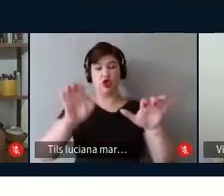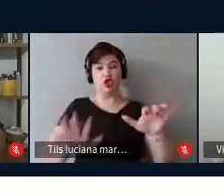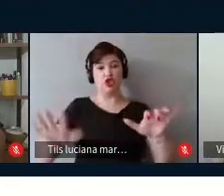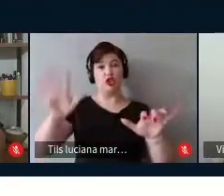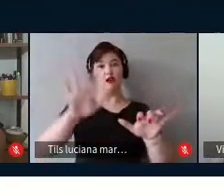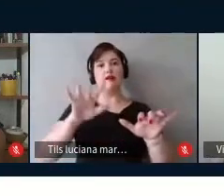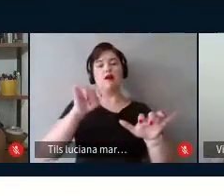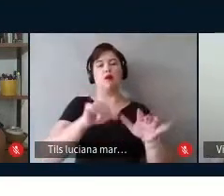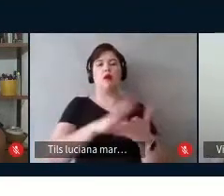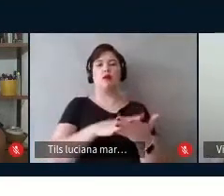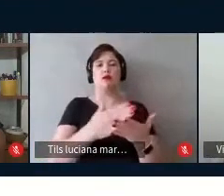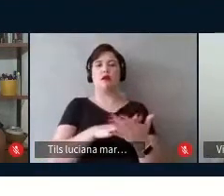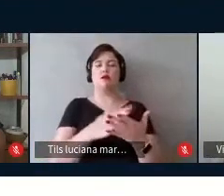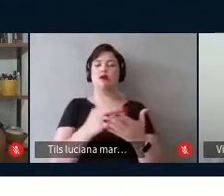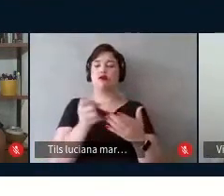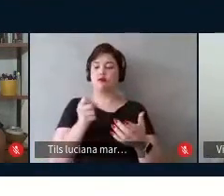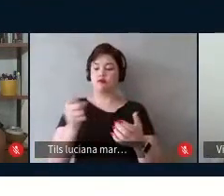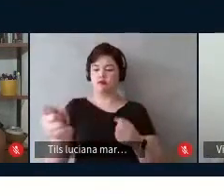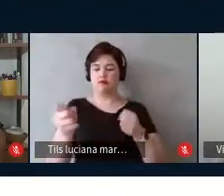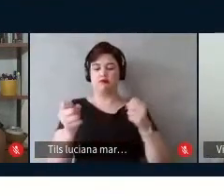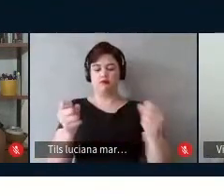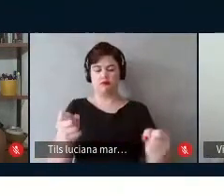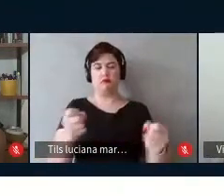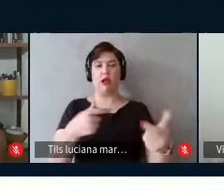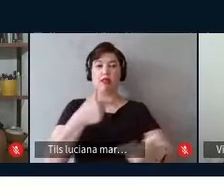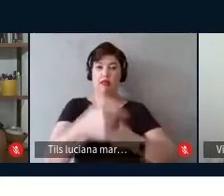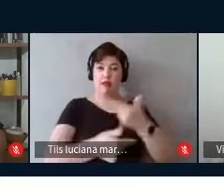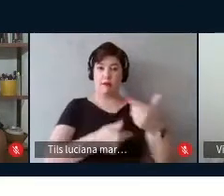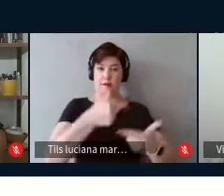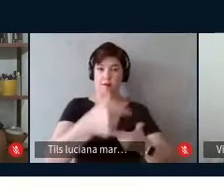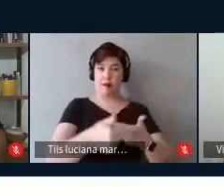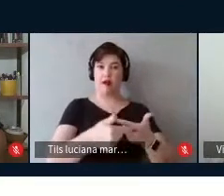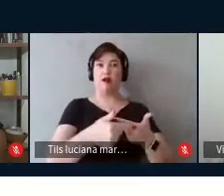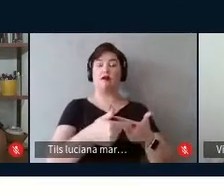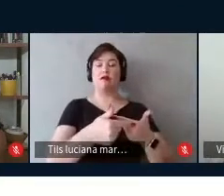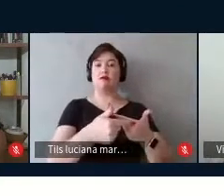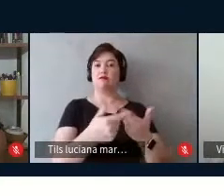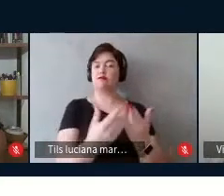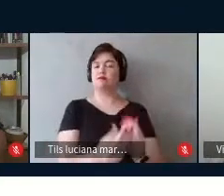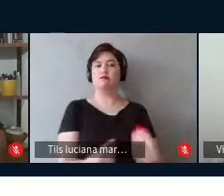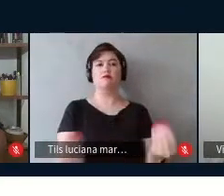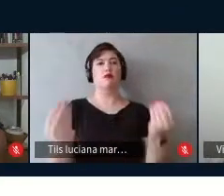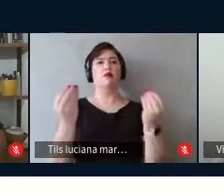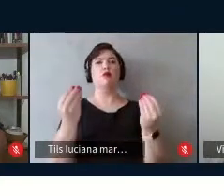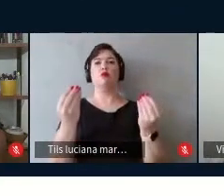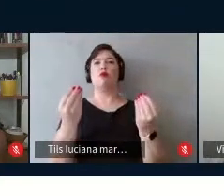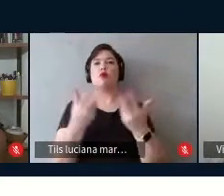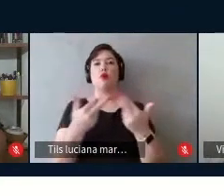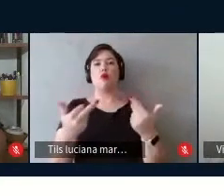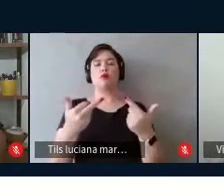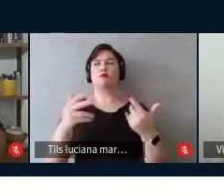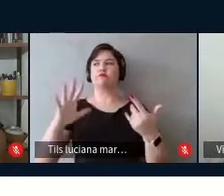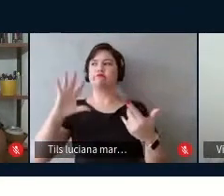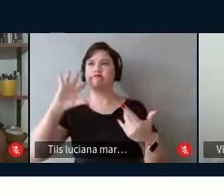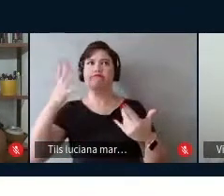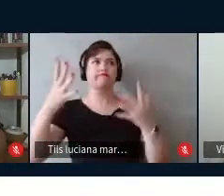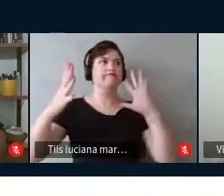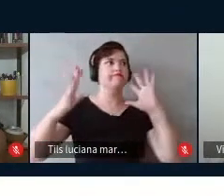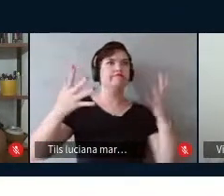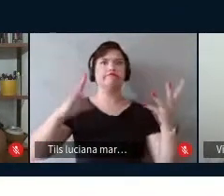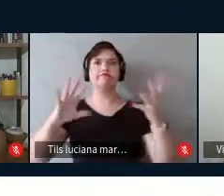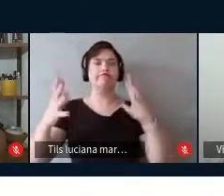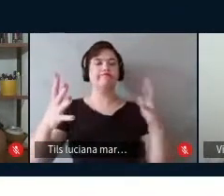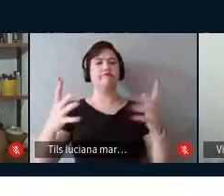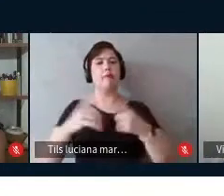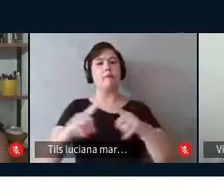qual esse intérprete está inserido. Ele trabalha em uma gama imensa de situações, mas que estão